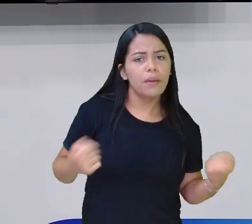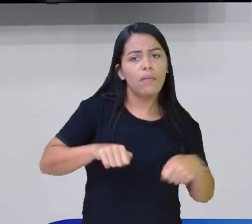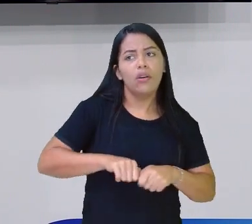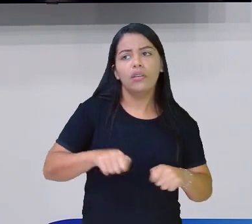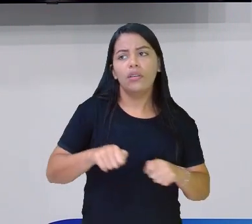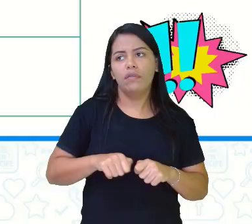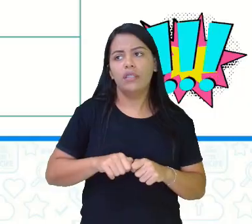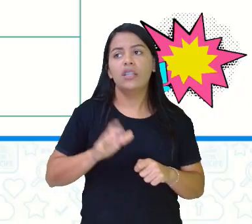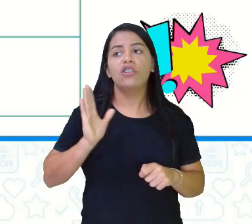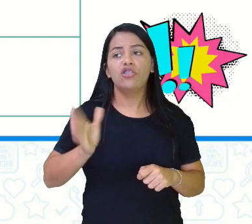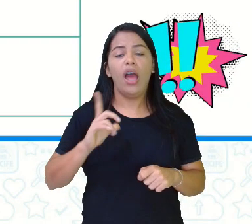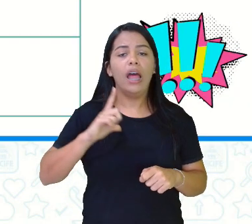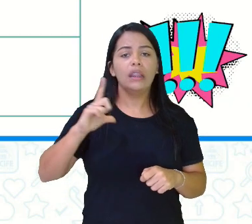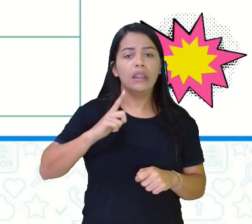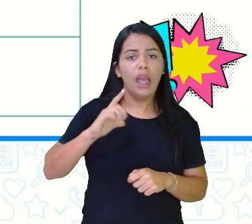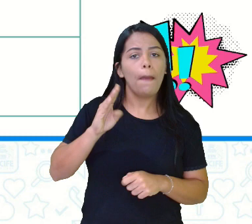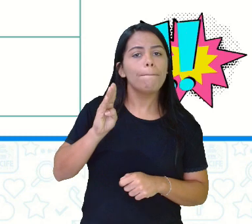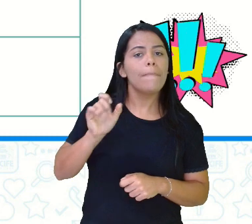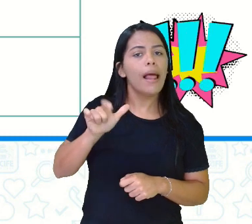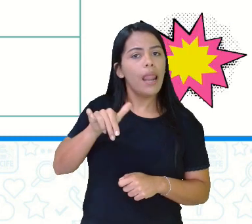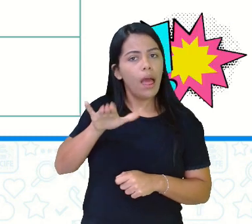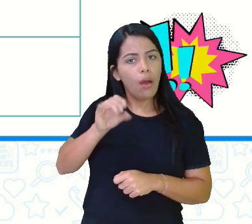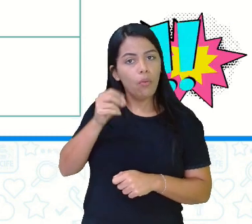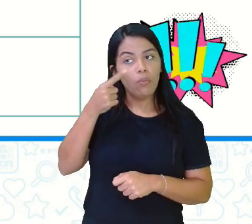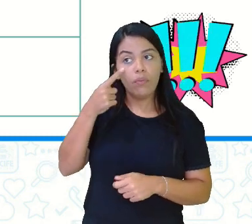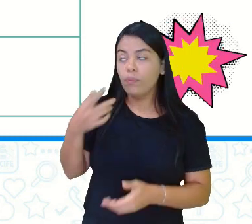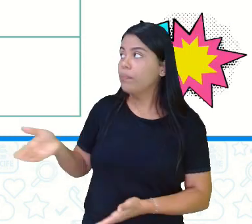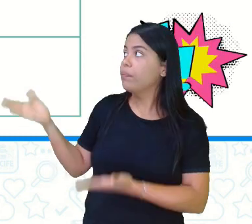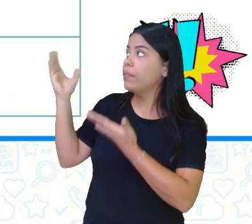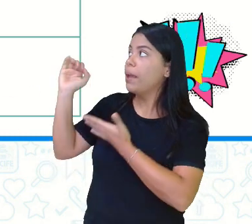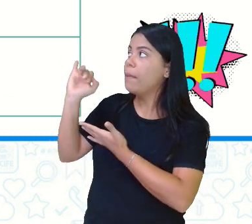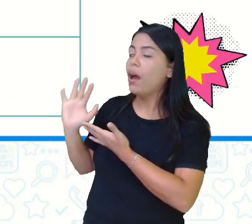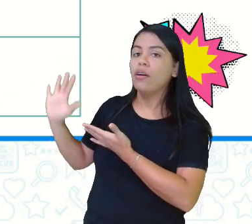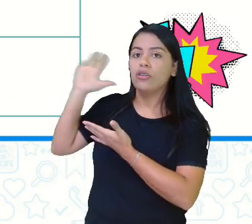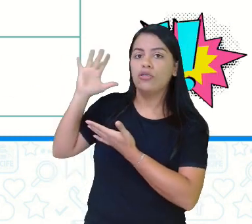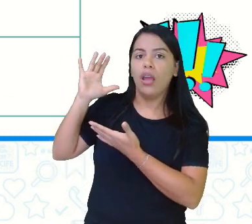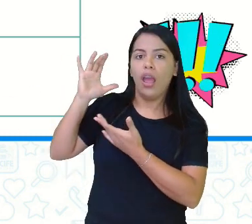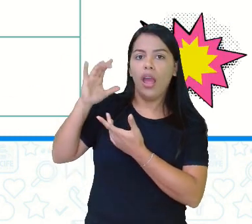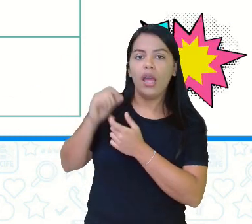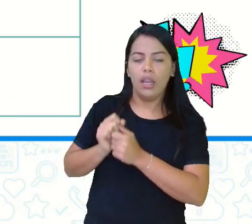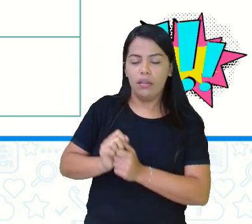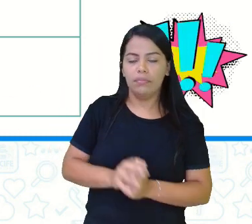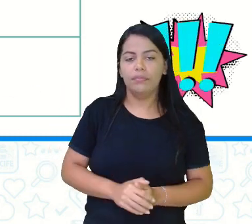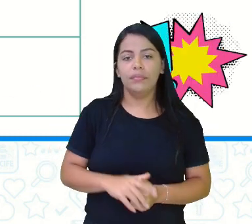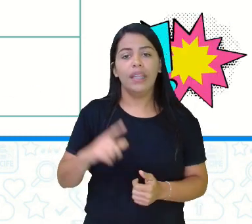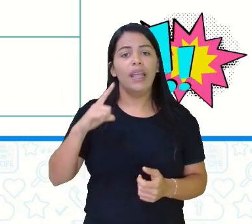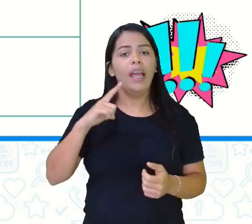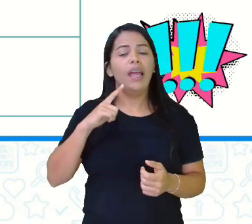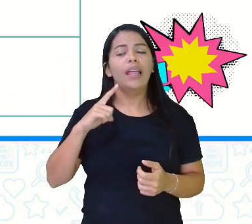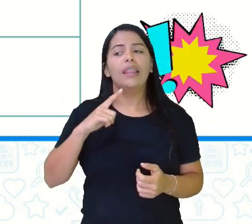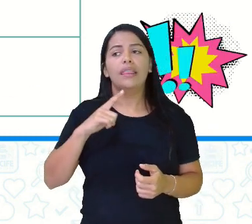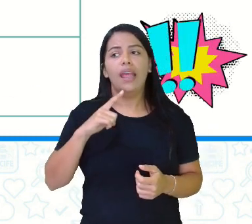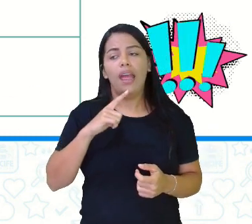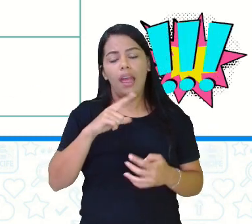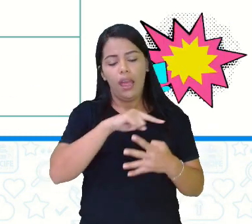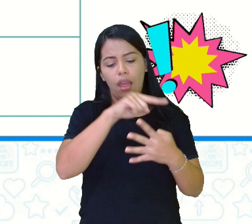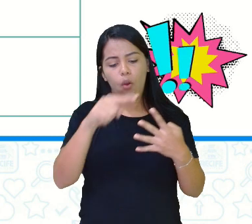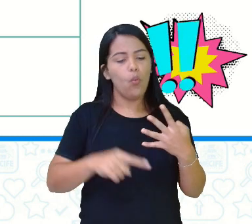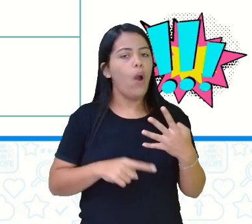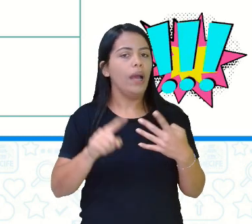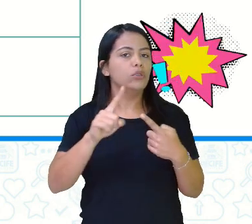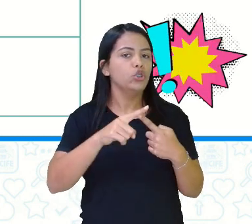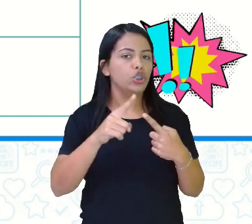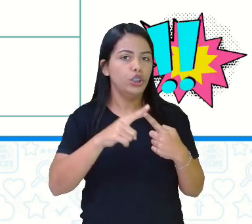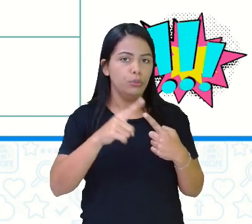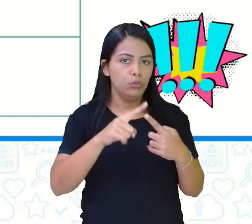com os balões. Lembram dos balões? Aí nós temos 4 tipos de balões, mas existem muito mais. E a gente viu aqui nas